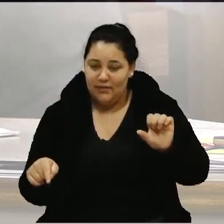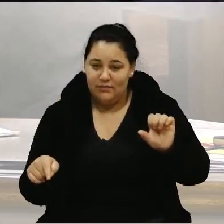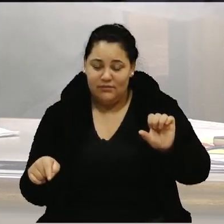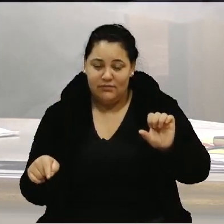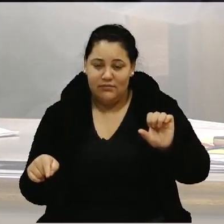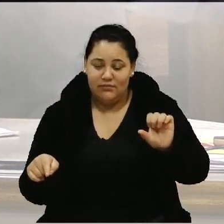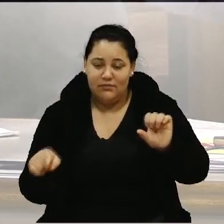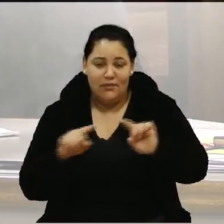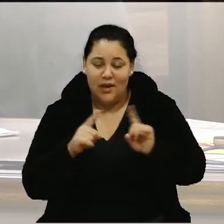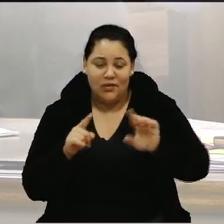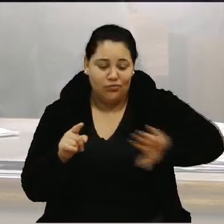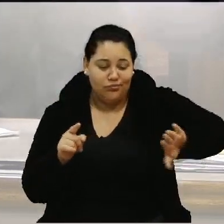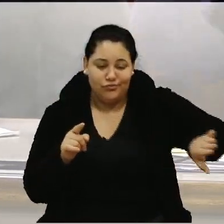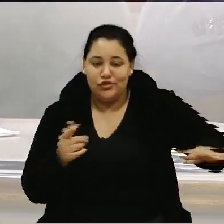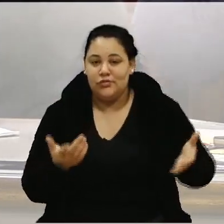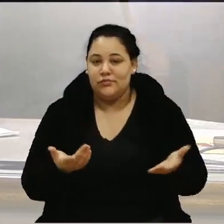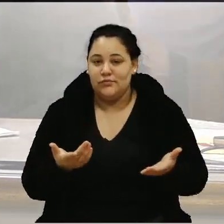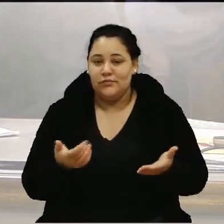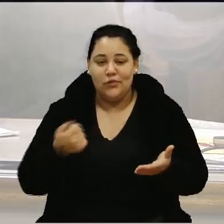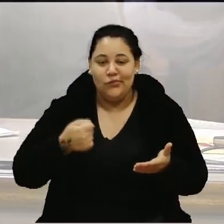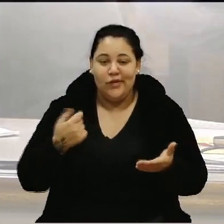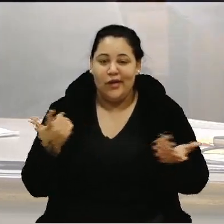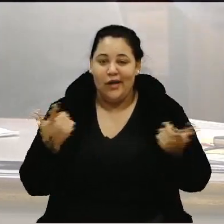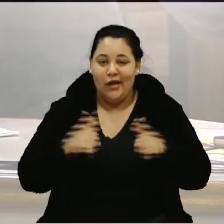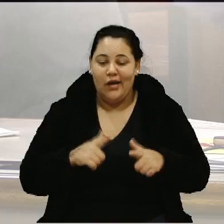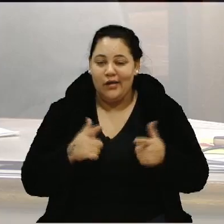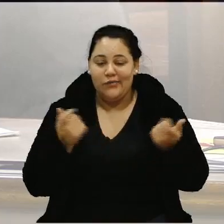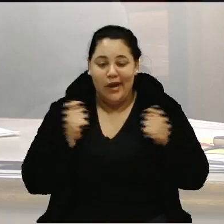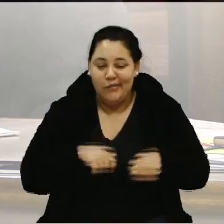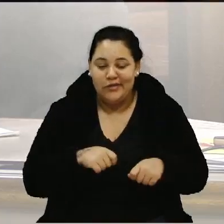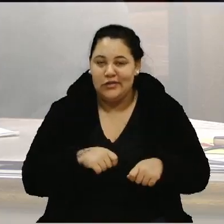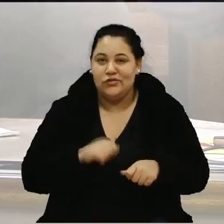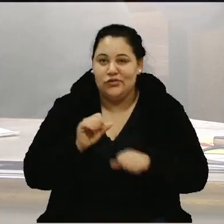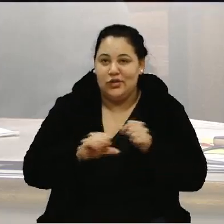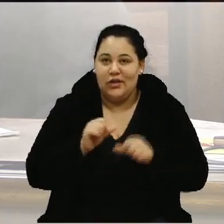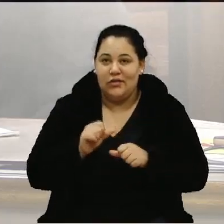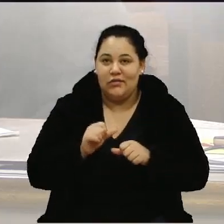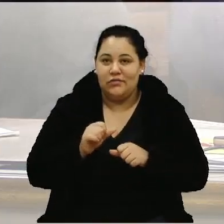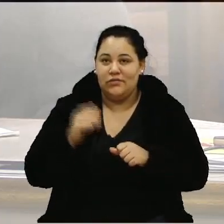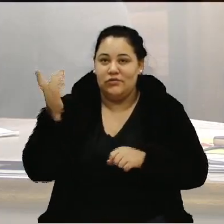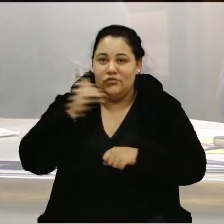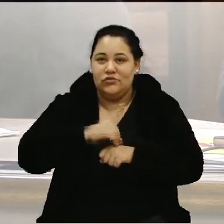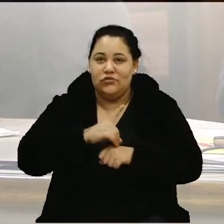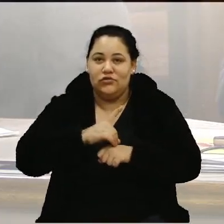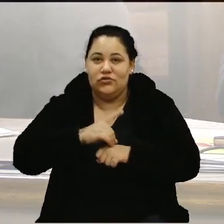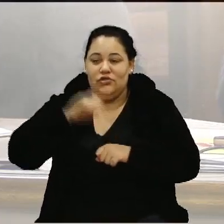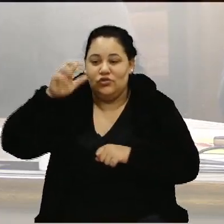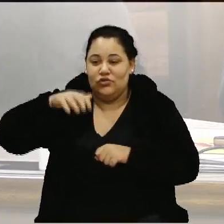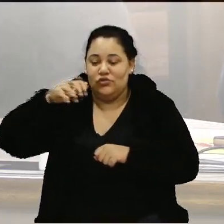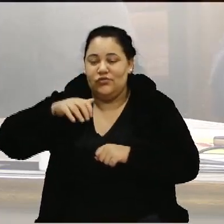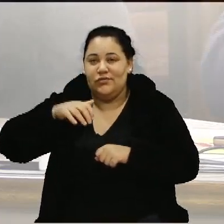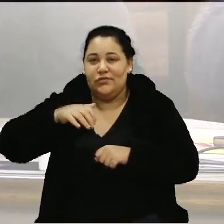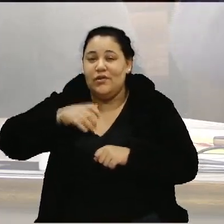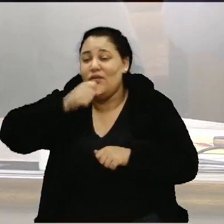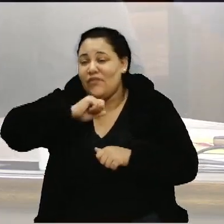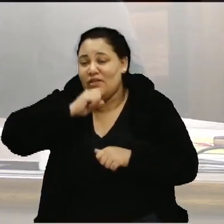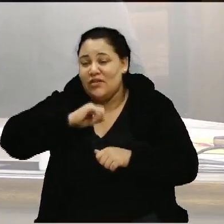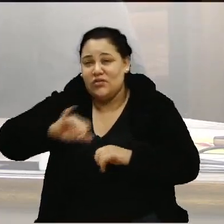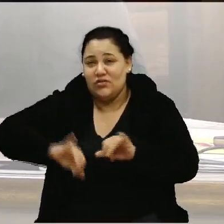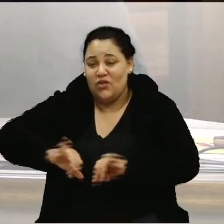a pedido do prefeito, de mudar as paradas para o outro lado. Em dia de chuva, os idosos têm que ficar correndo com risco de ser atropelado. Então não